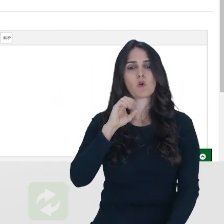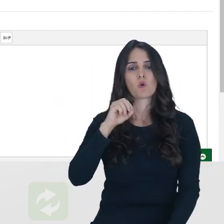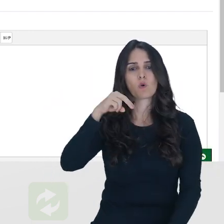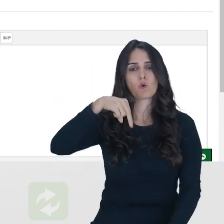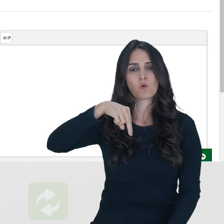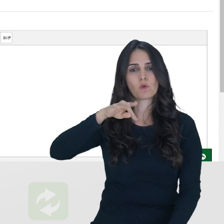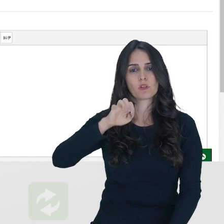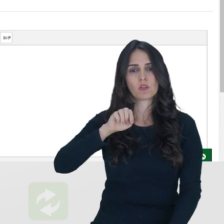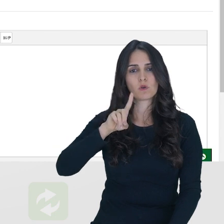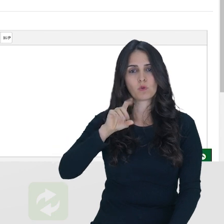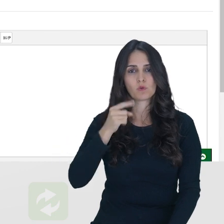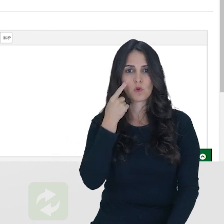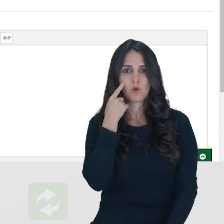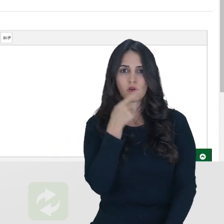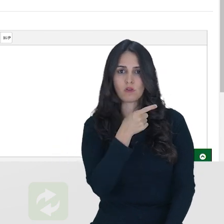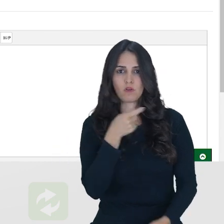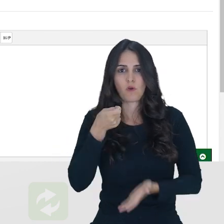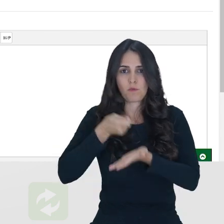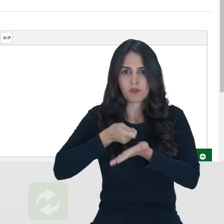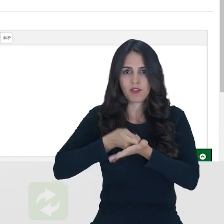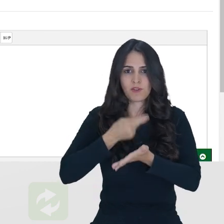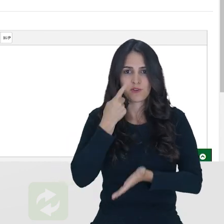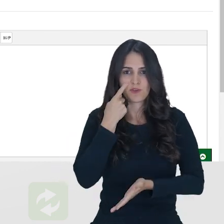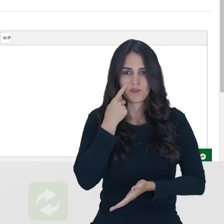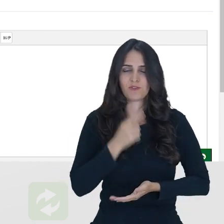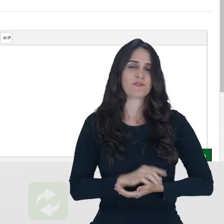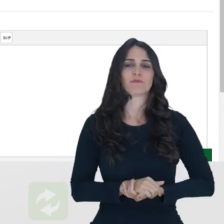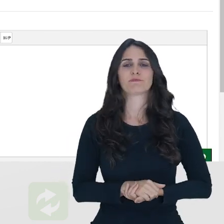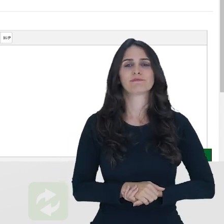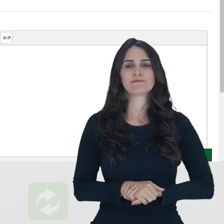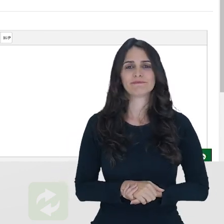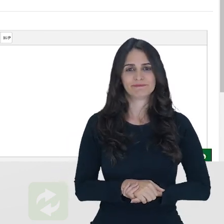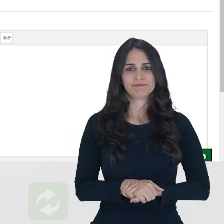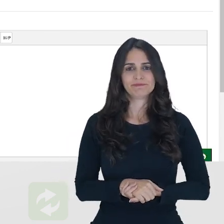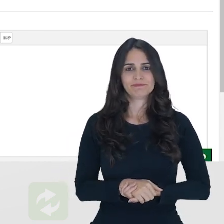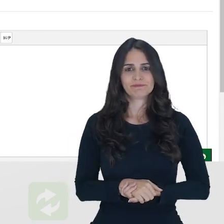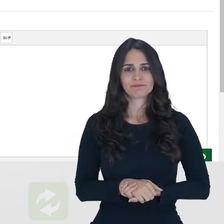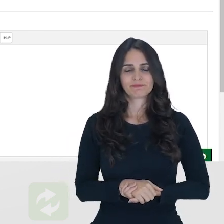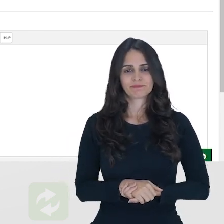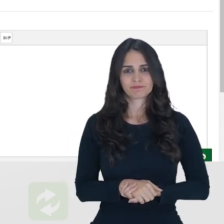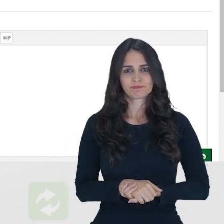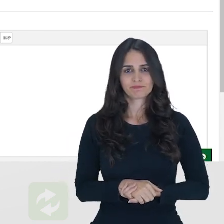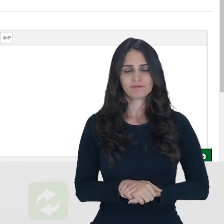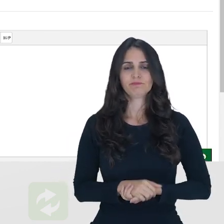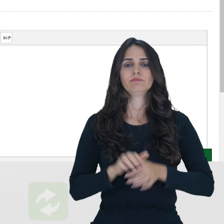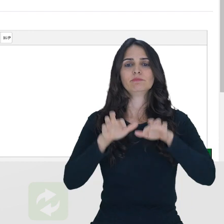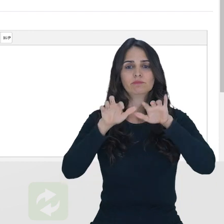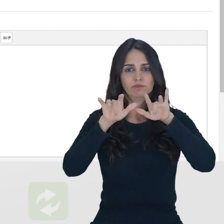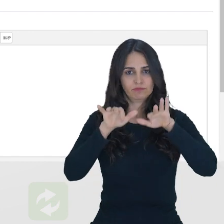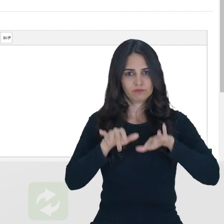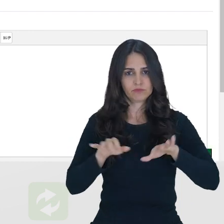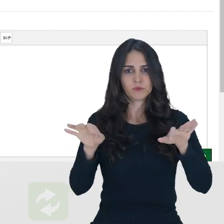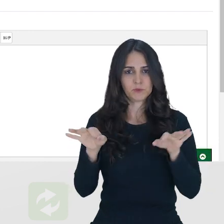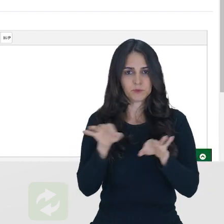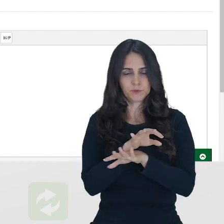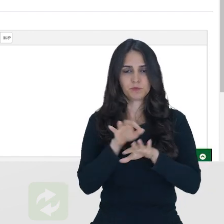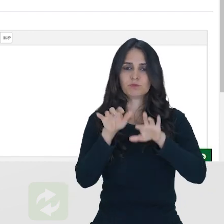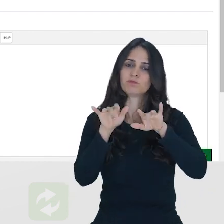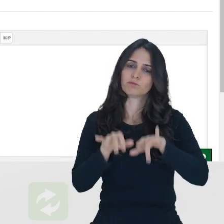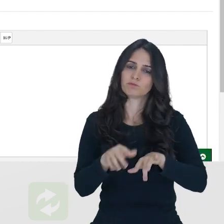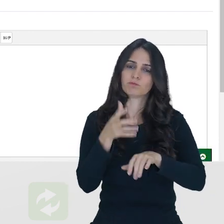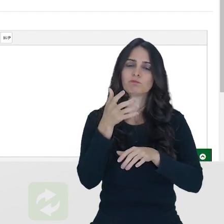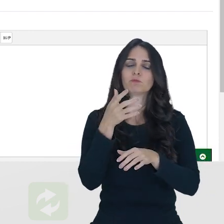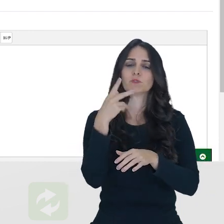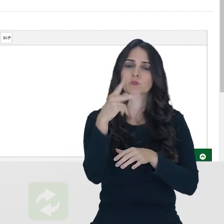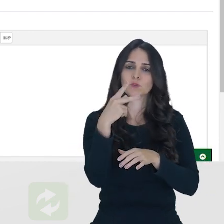tem esse sinal aqui de obrigatório então aqui você vai então escrever o conteúdo